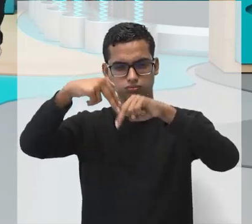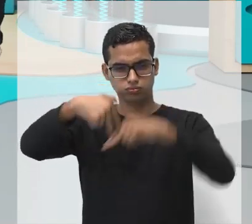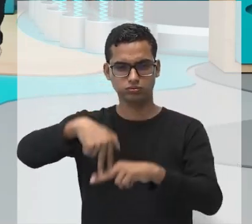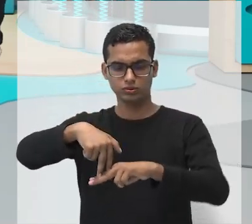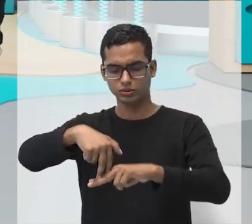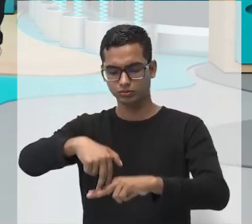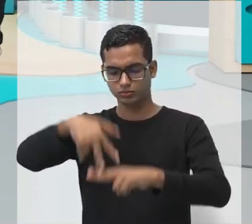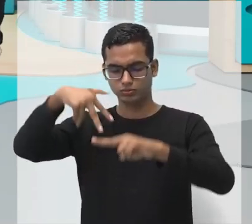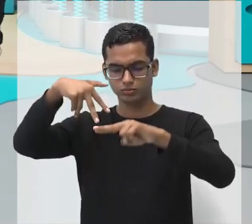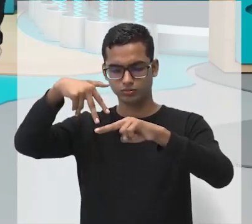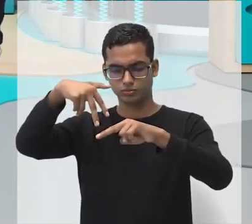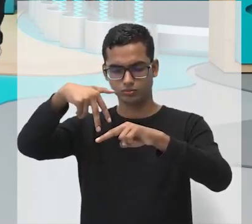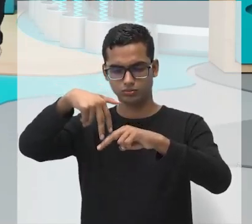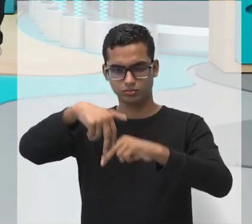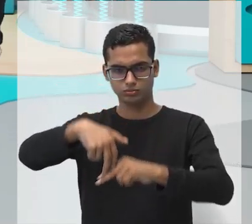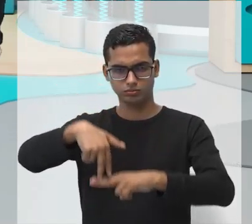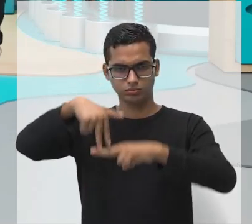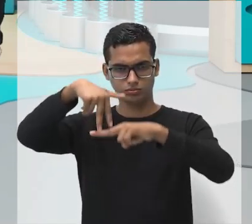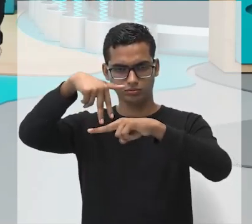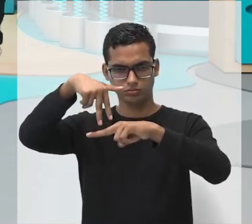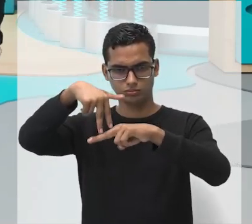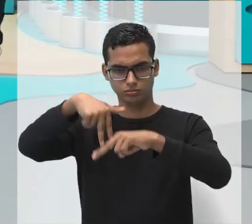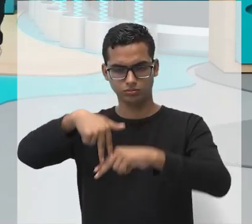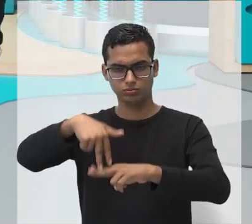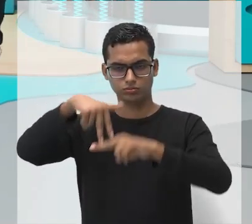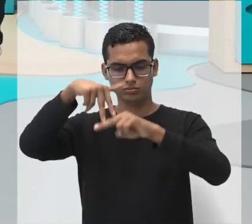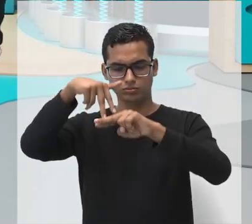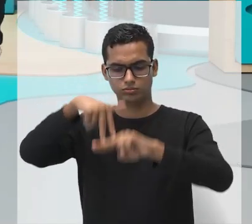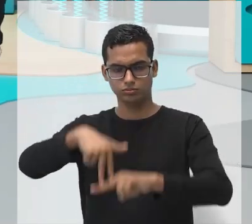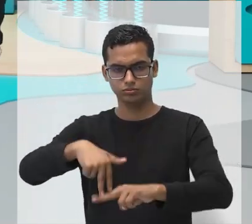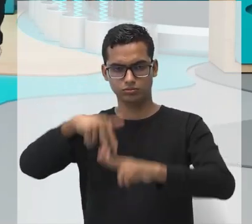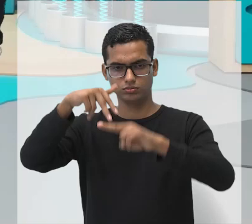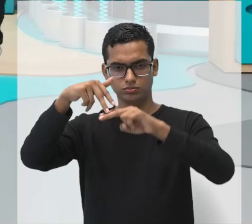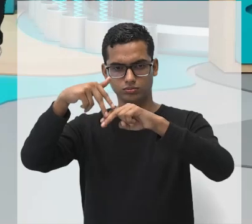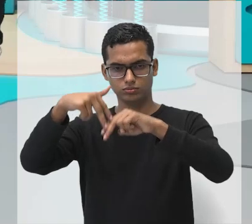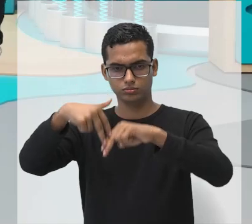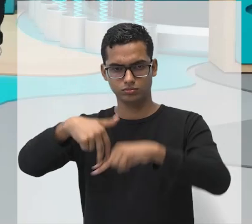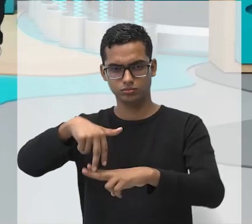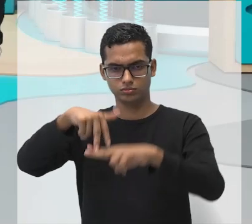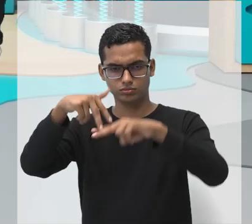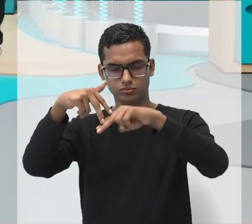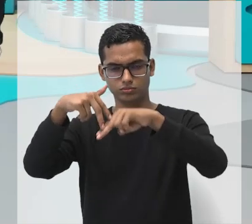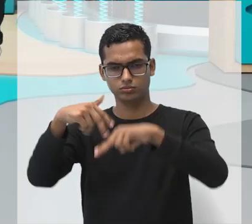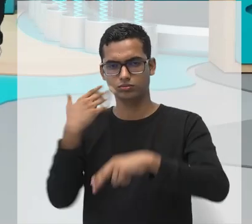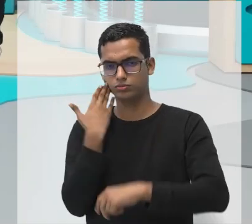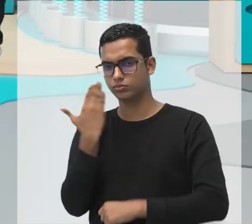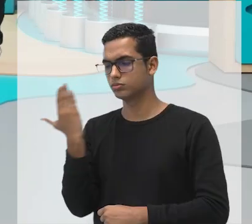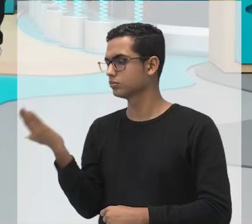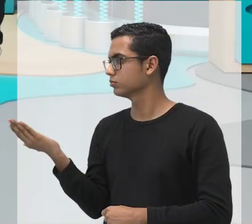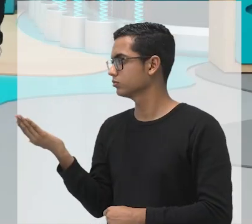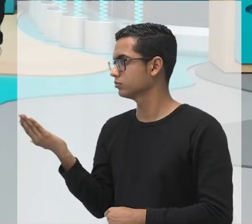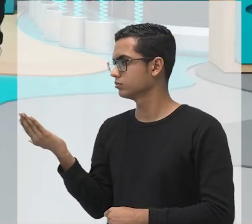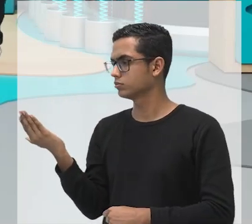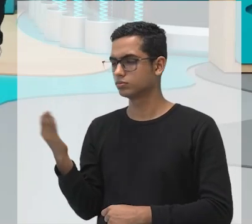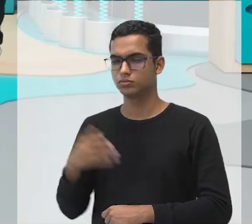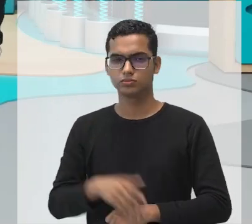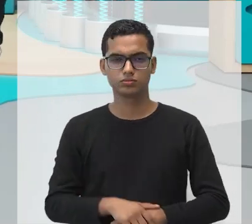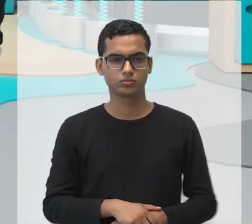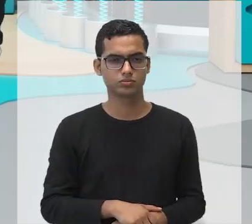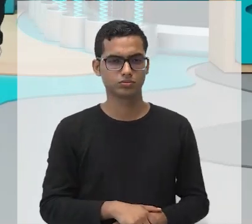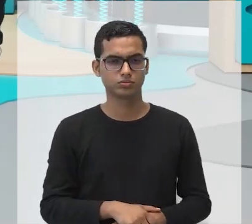saltar, sem retirar os pés do shape da prancha. E eles não podem utilizar